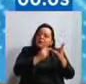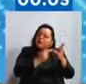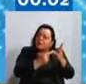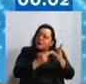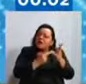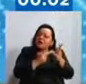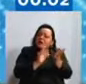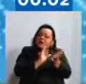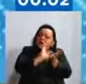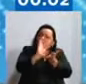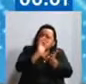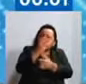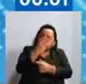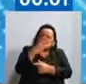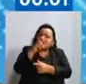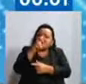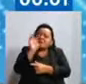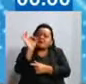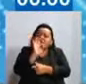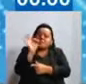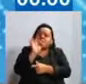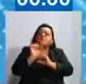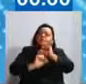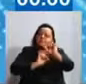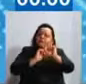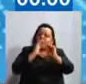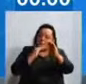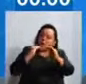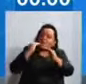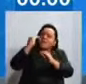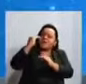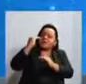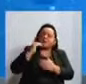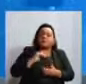educação. O limite é 25%. Vou investir acima disso.